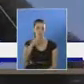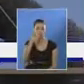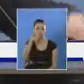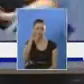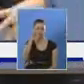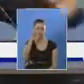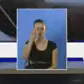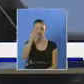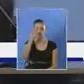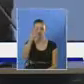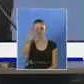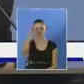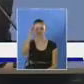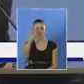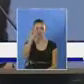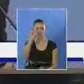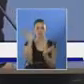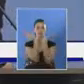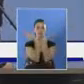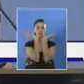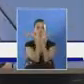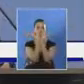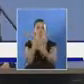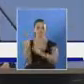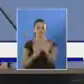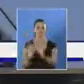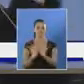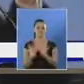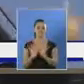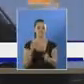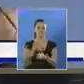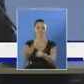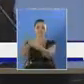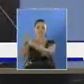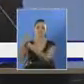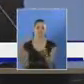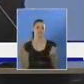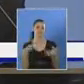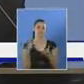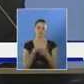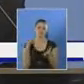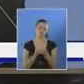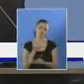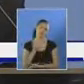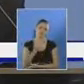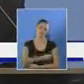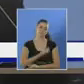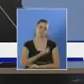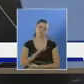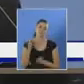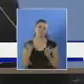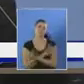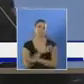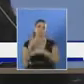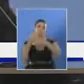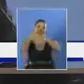de toda a equipe de coordenadores, a Rosa Márcia, que sempre lutou para a efetivação